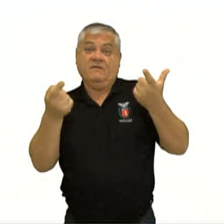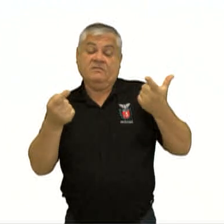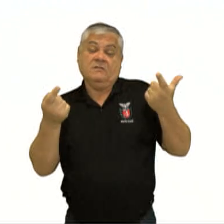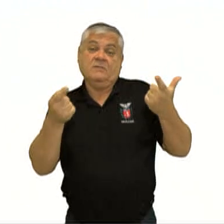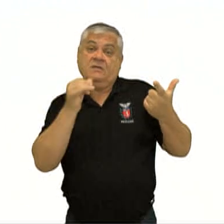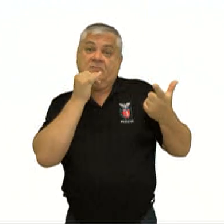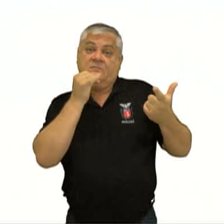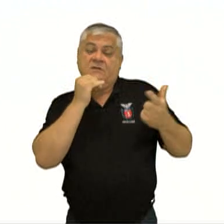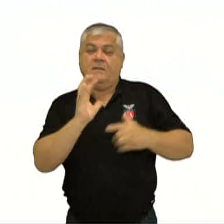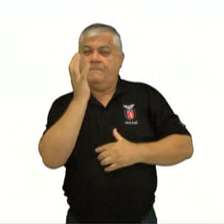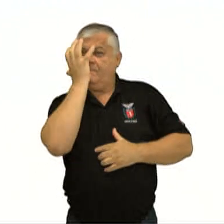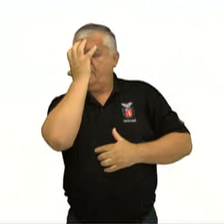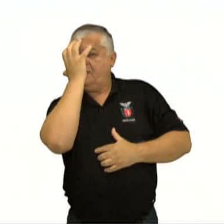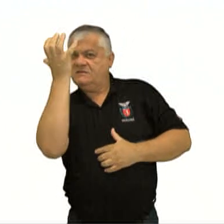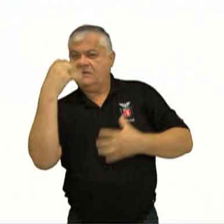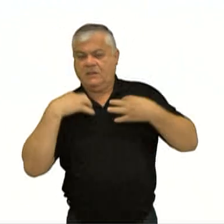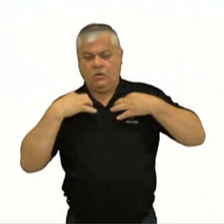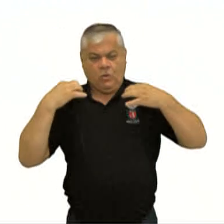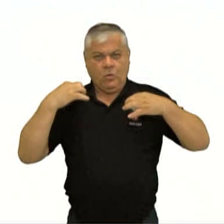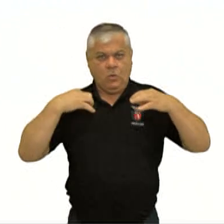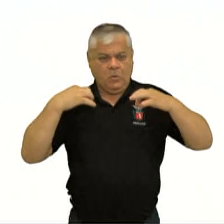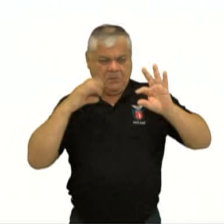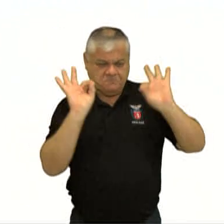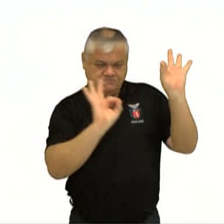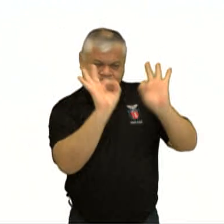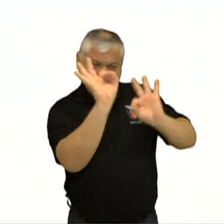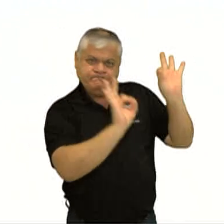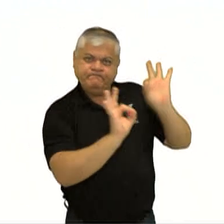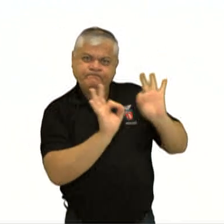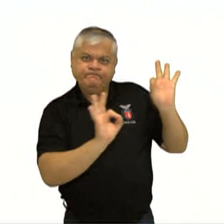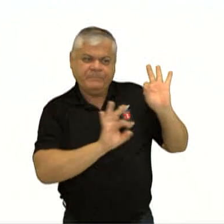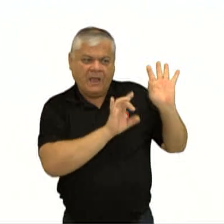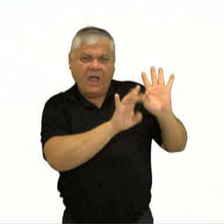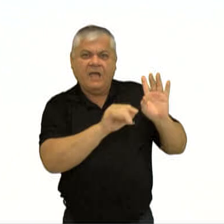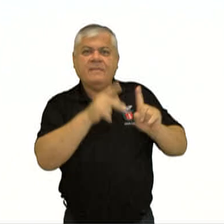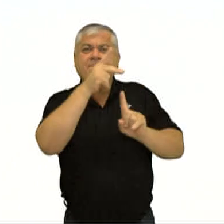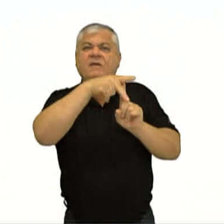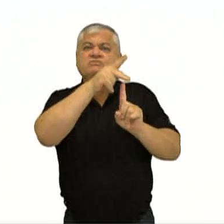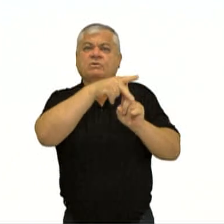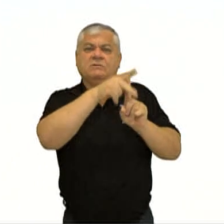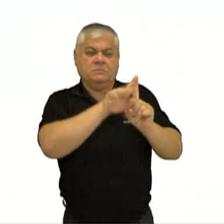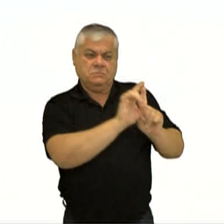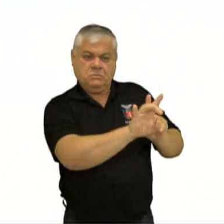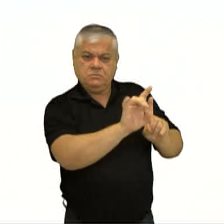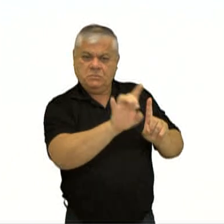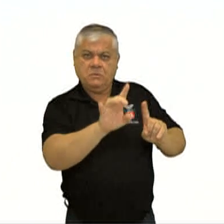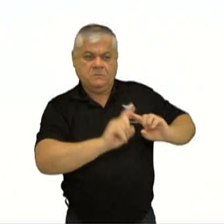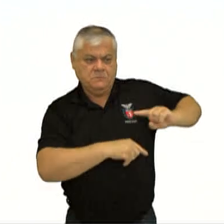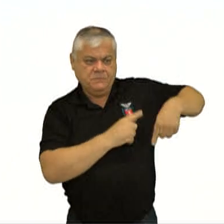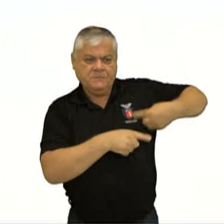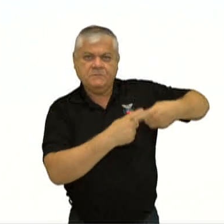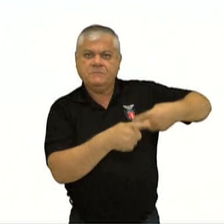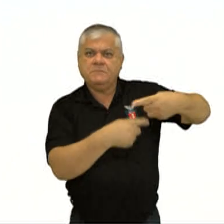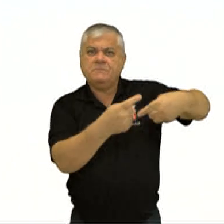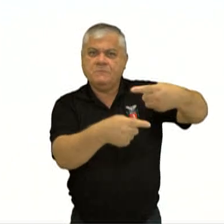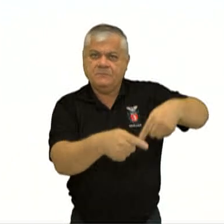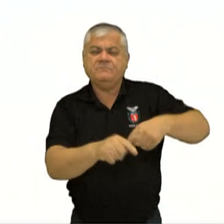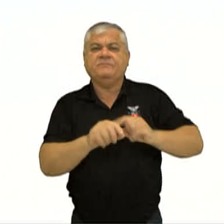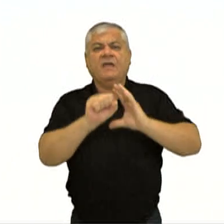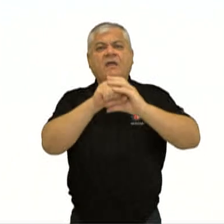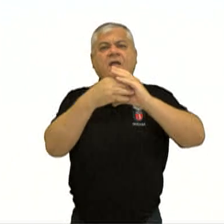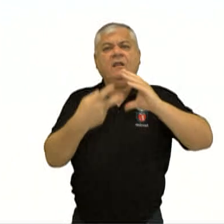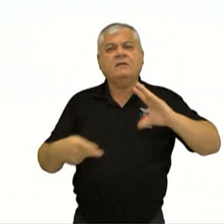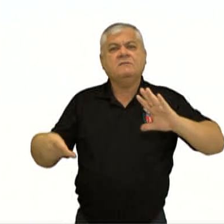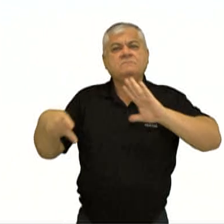utilizavam máscaras e figurinos específicos para representar cada personagem. Esses eram passados de geração em geração e tinham suas